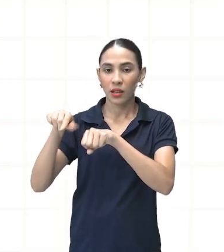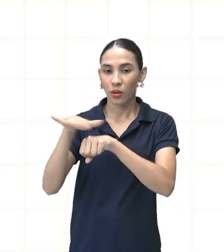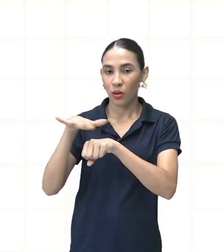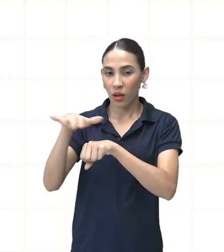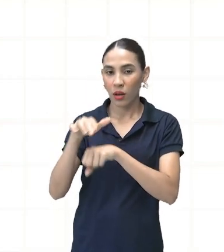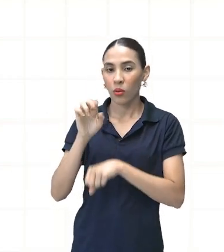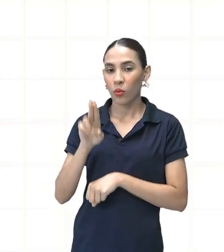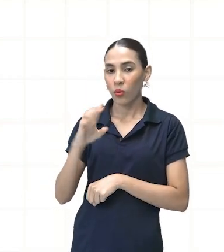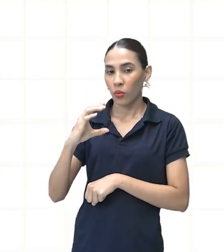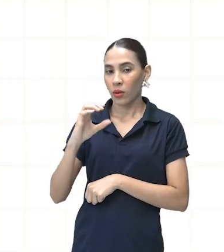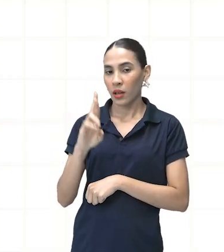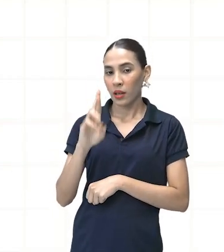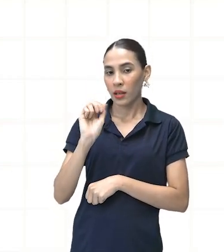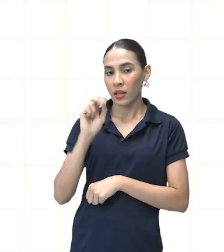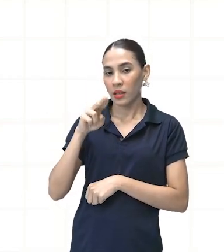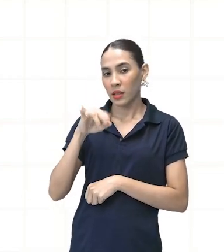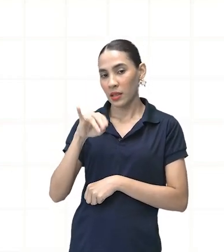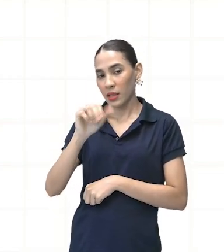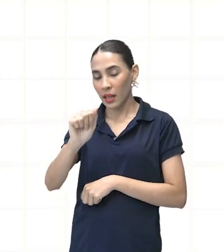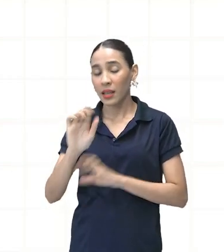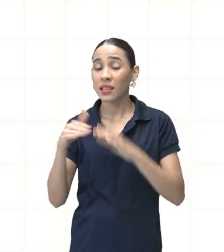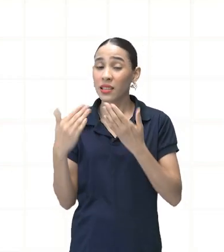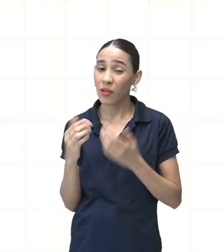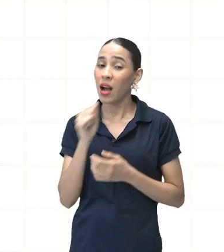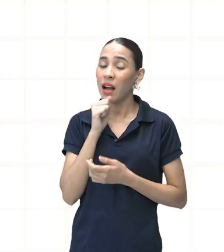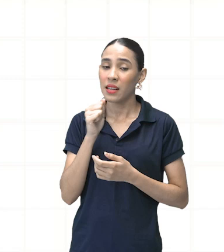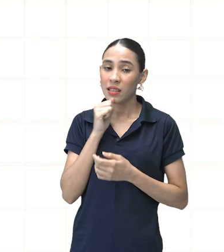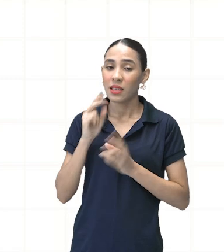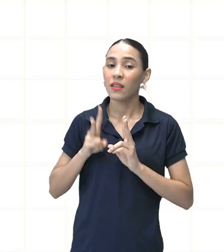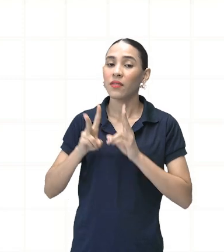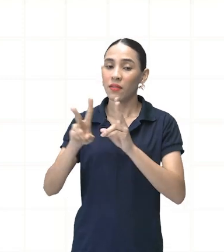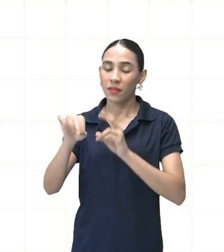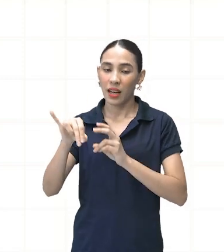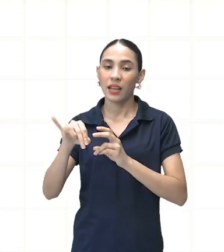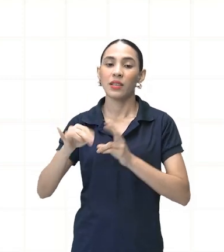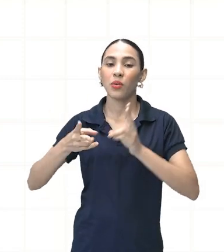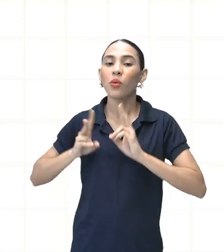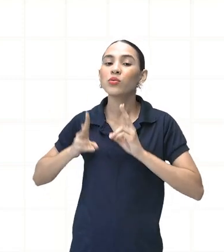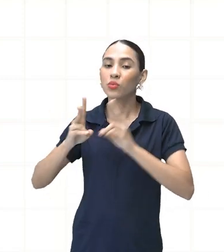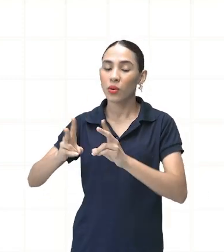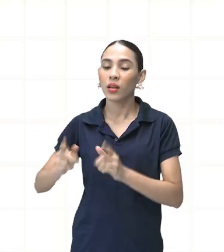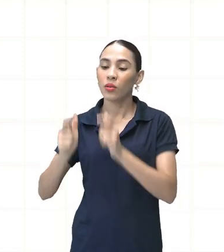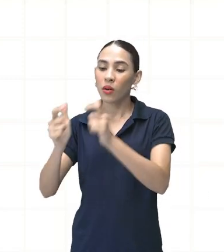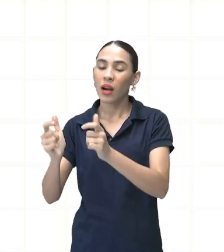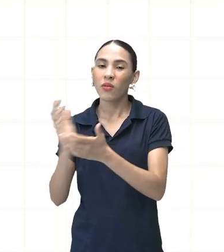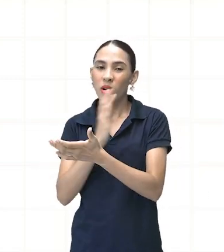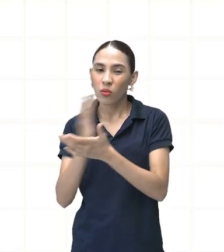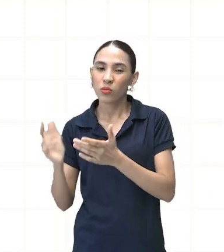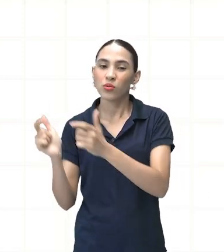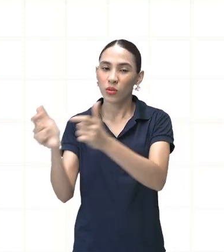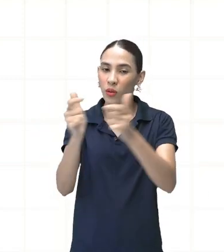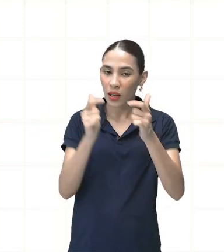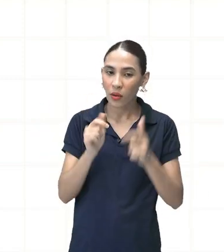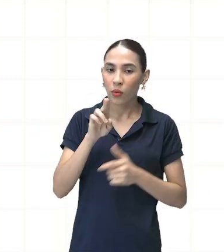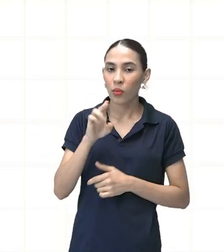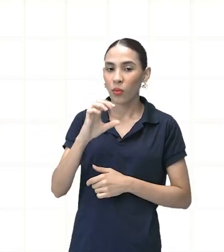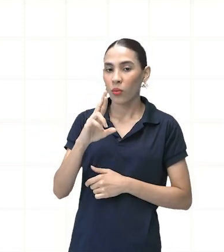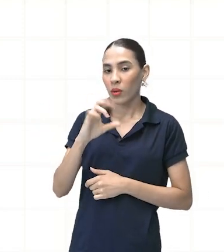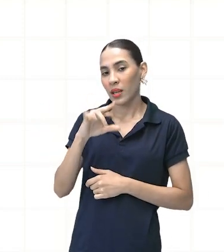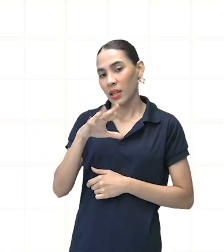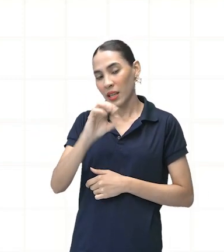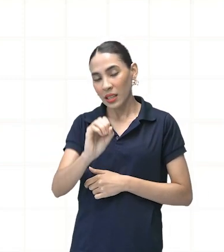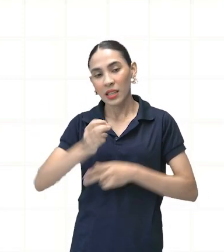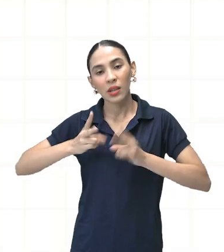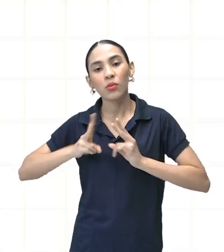território ucraniano, tá? Então, a Rússia ainda vai manter essa ocupação em alguns territórios ucranianos, enquanto a